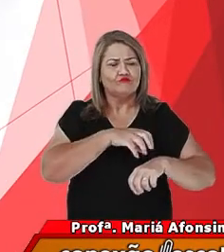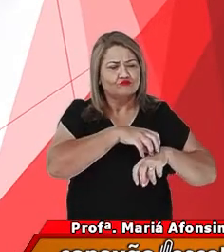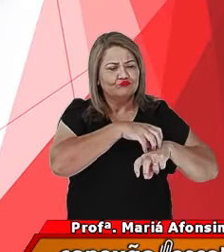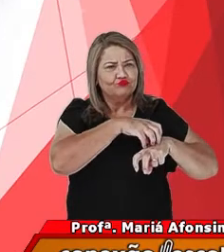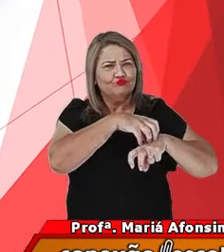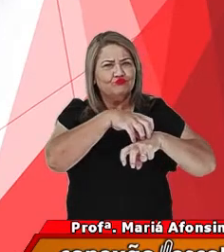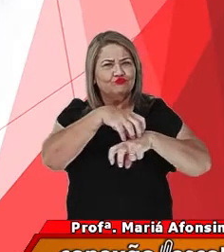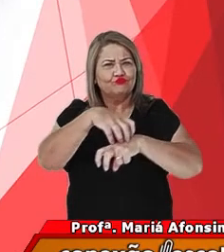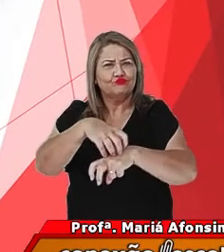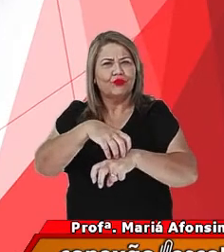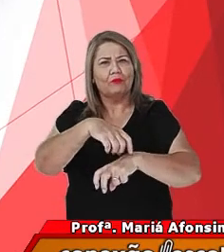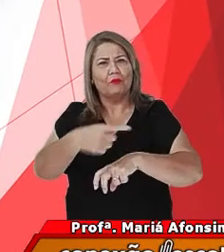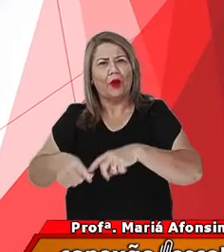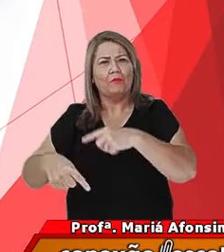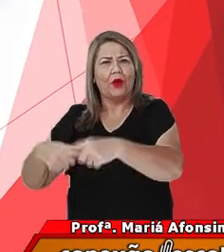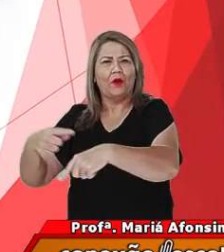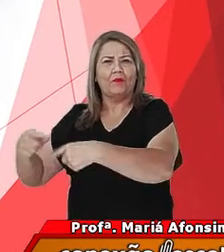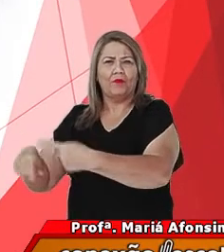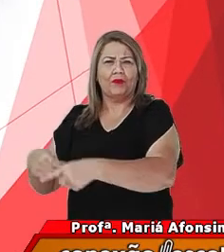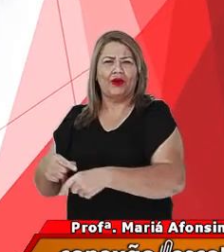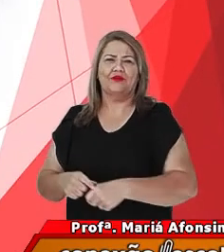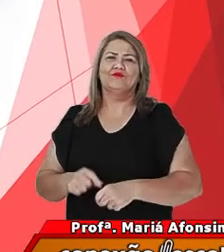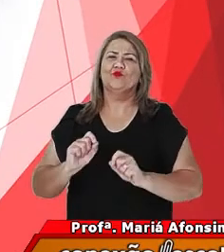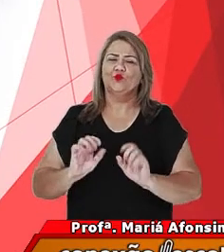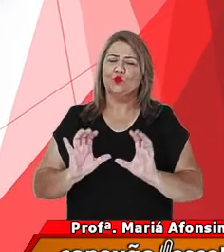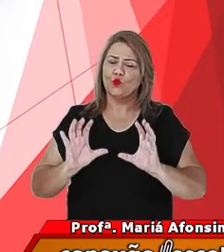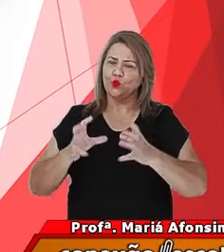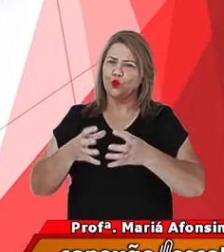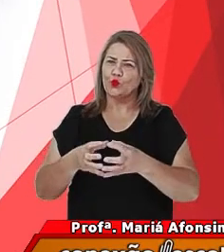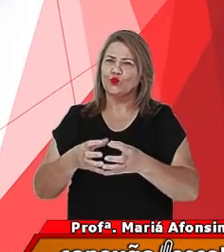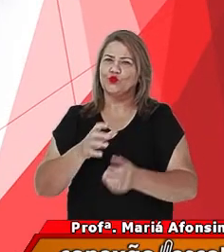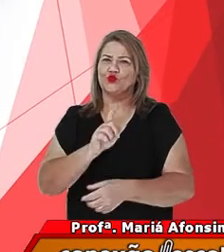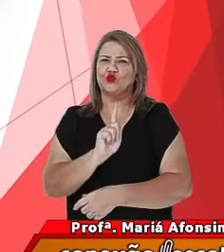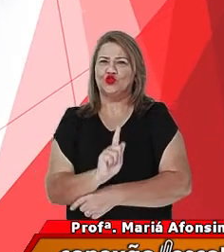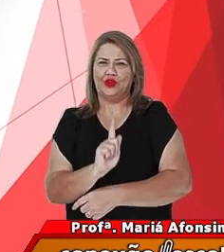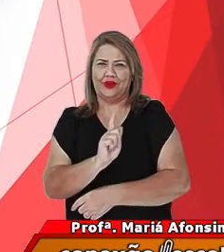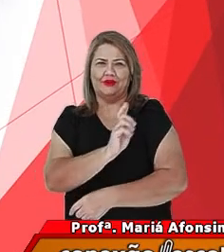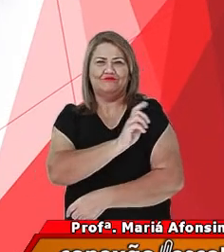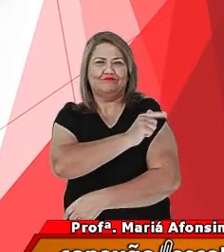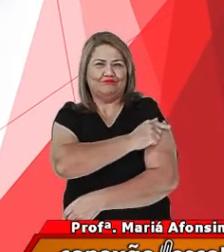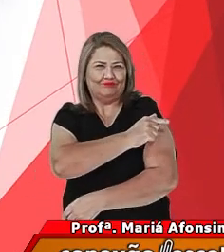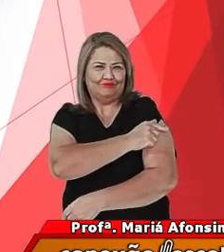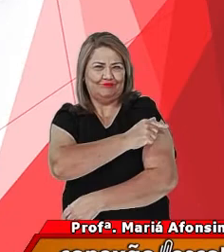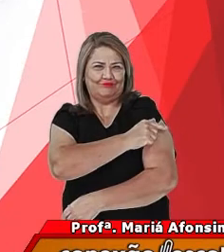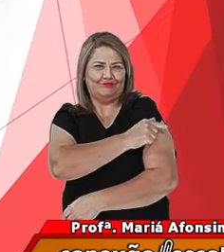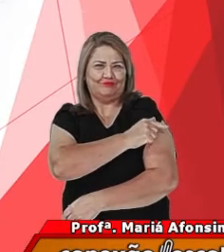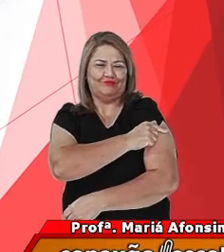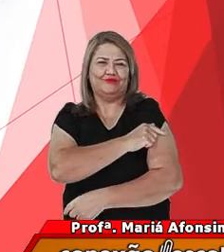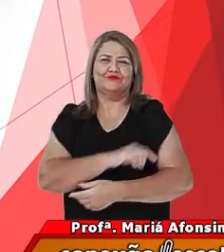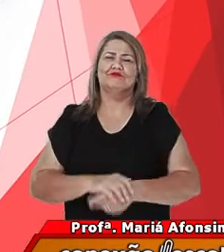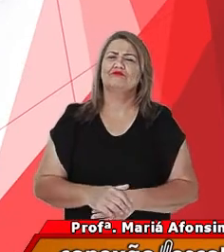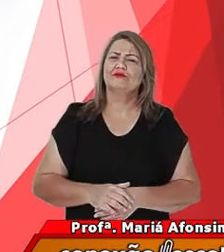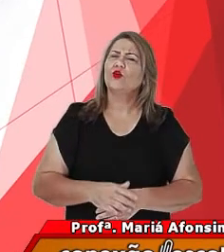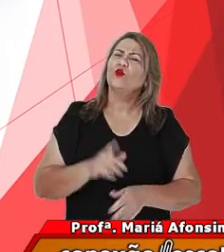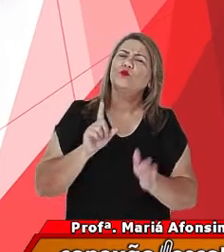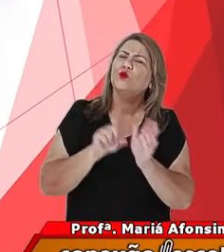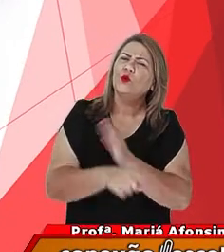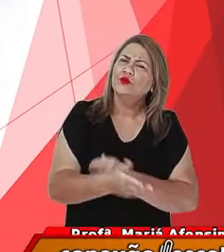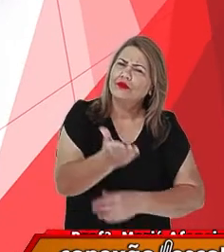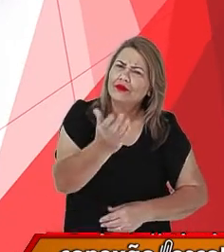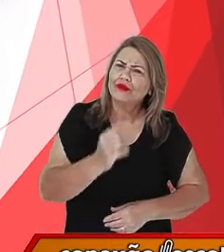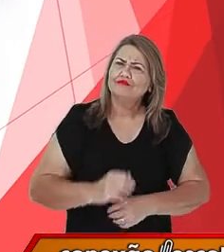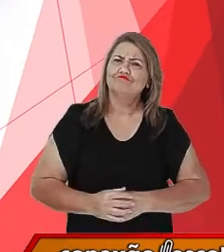Essa aula é para o agrupamento G, sétimo ano. Meu irmão, deixa eu te fazer uma